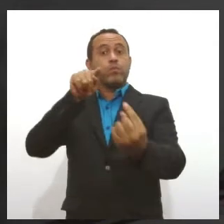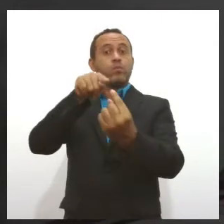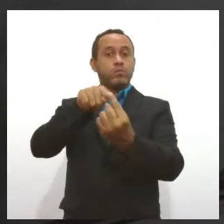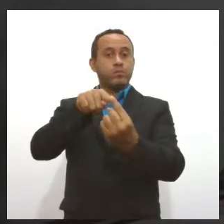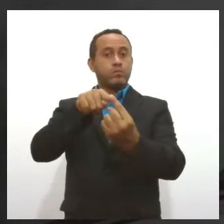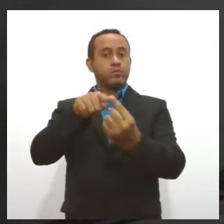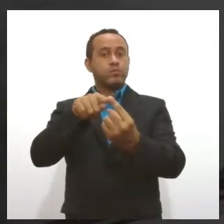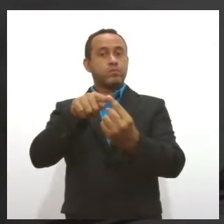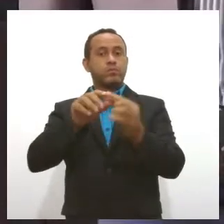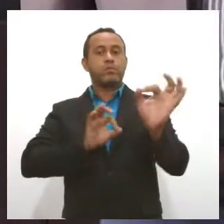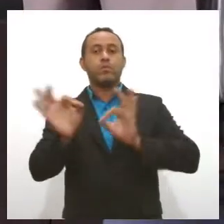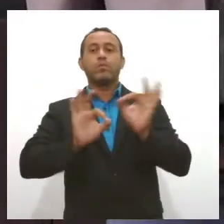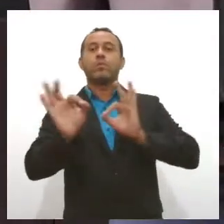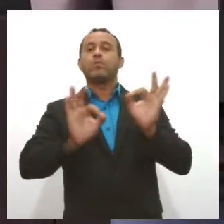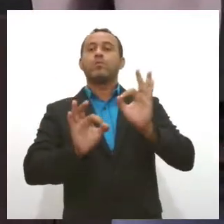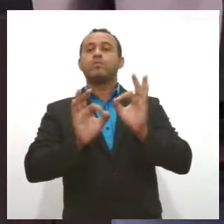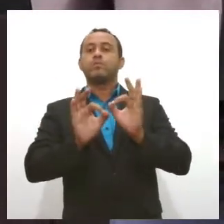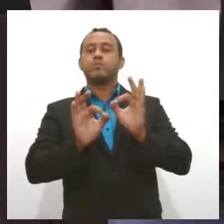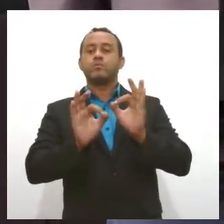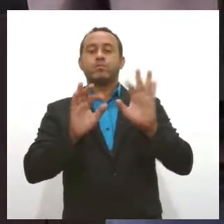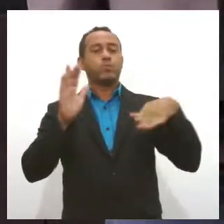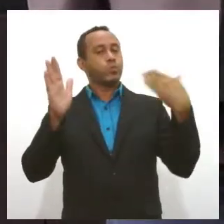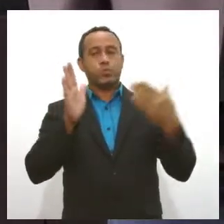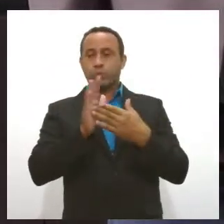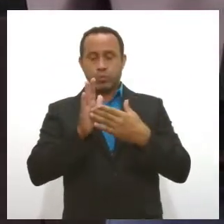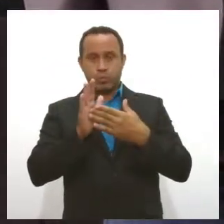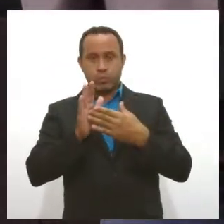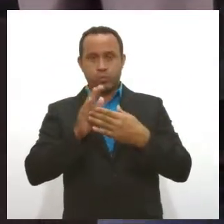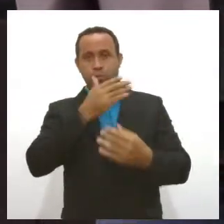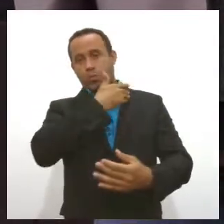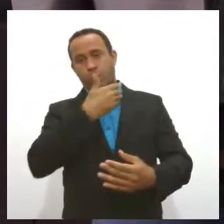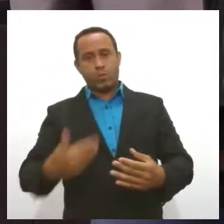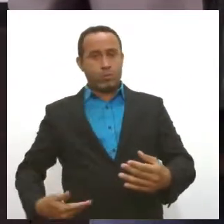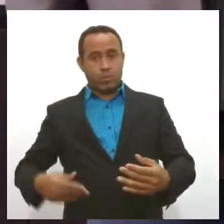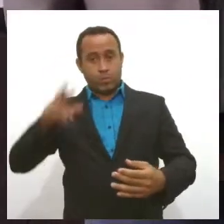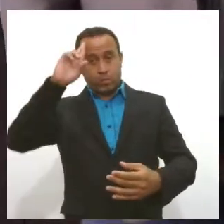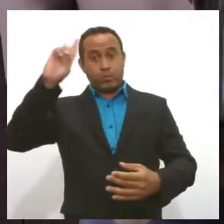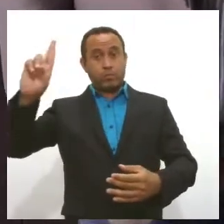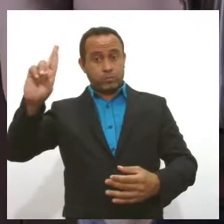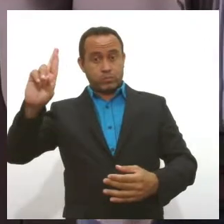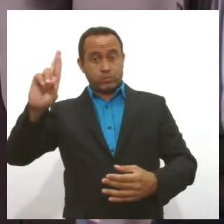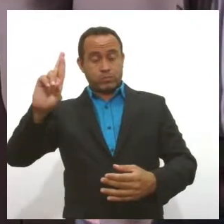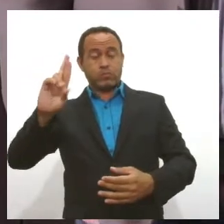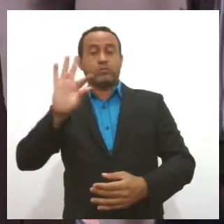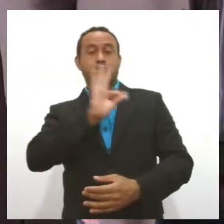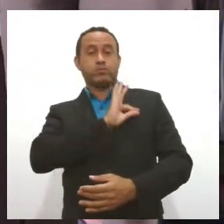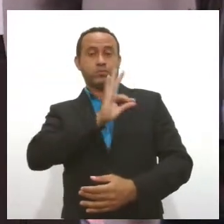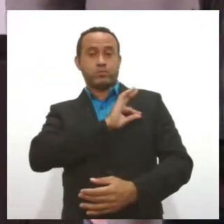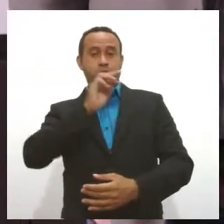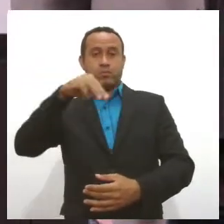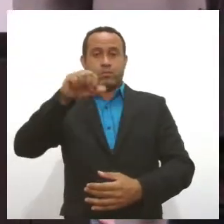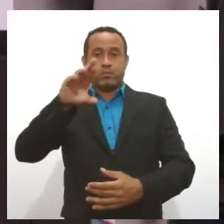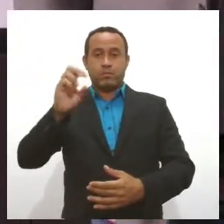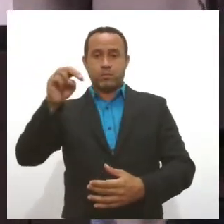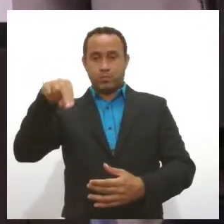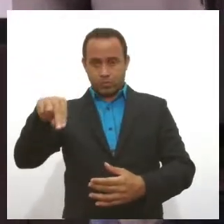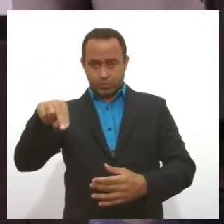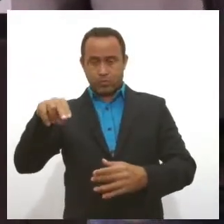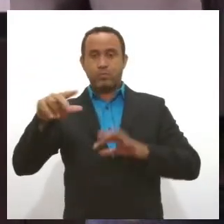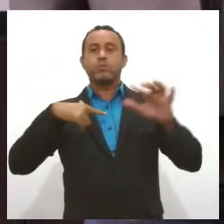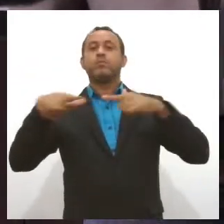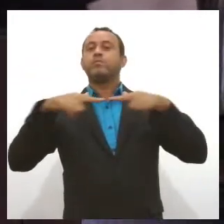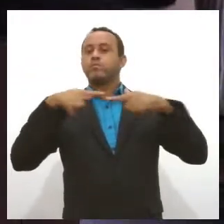garantir a ordem pública. De acordo com o comandante-geral da Polícia Militar, o coronel Marconi Cabral, essa é uma operação de